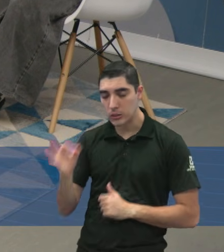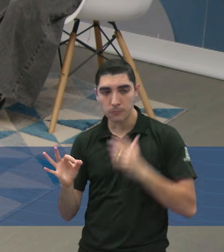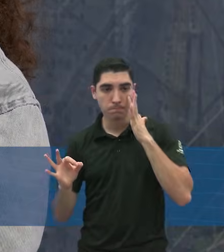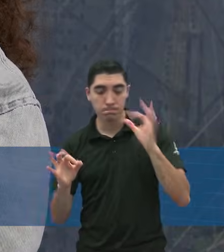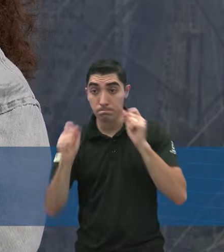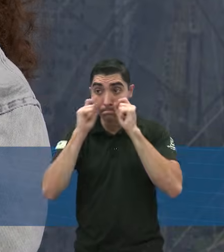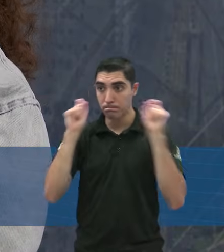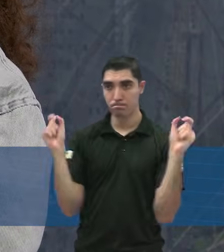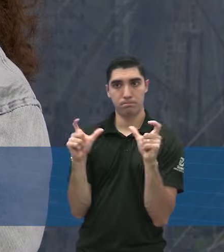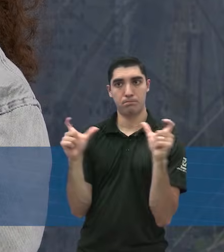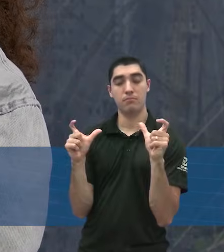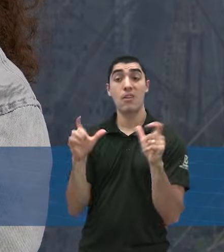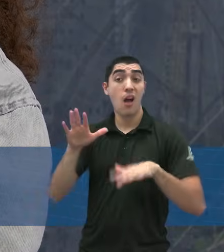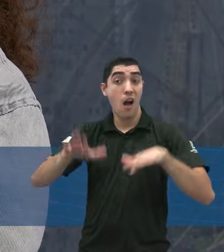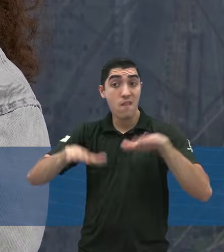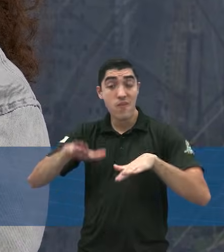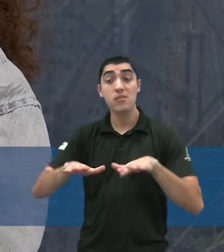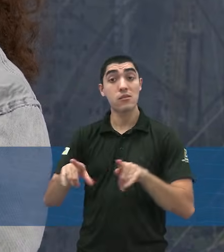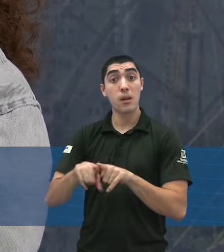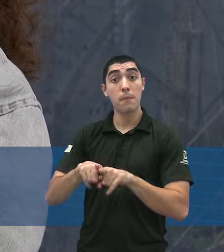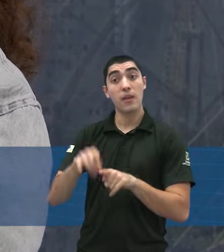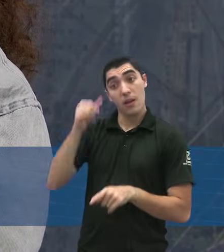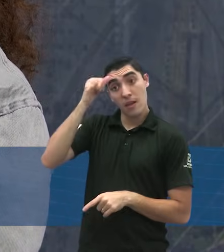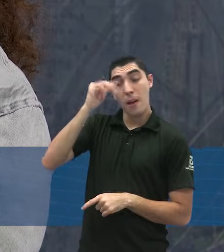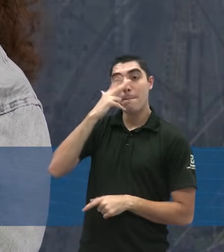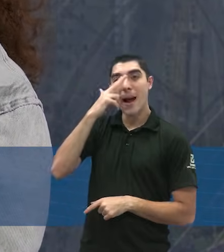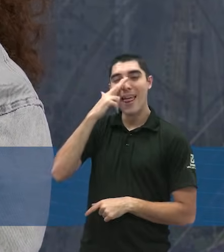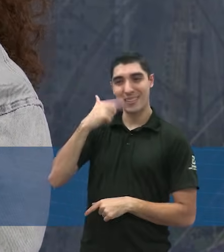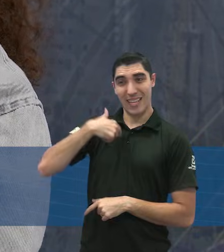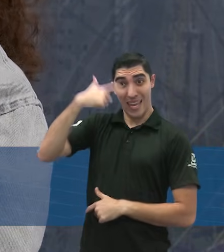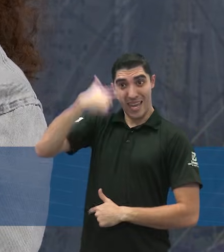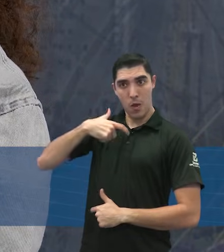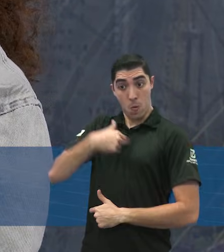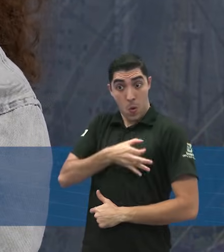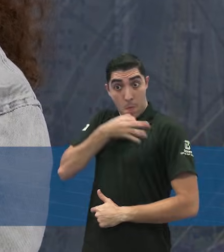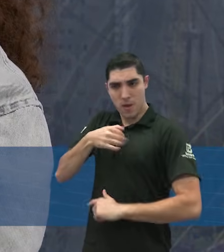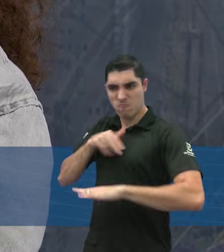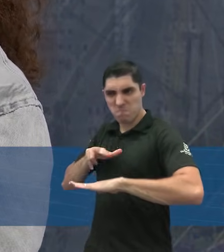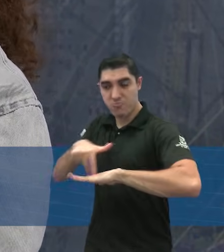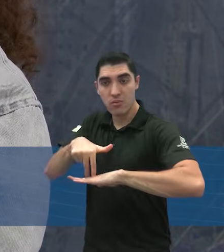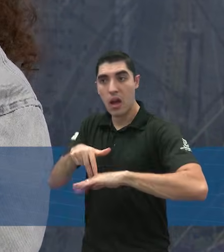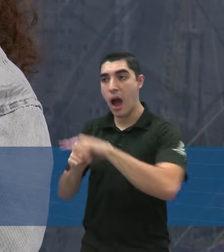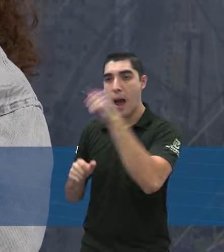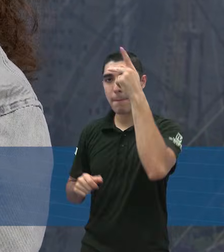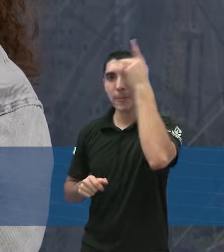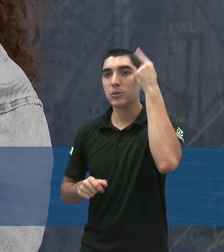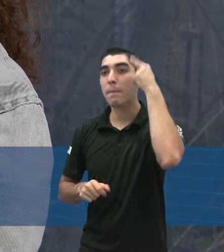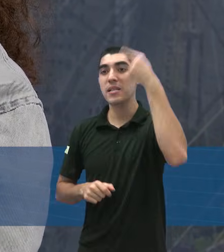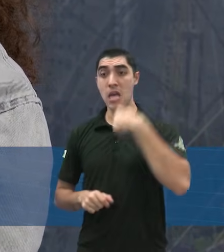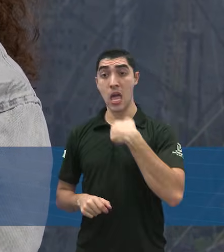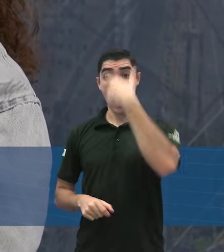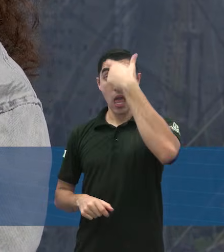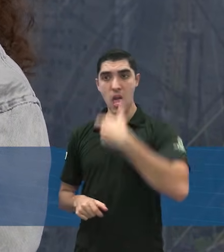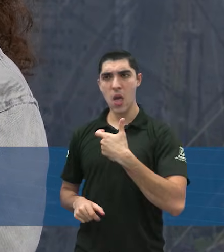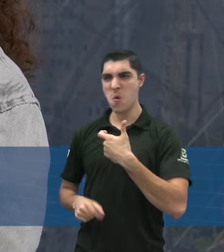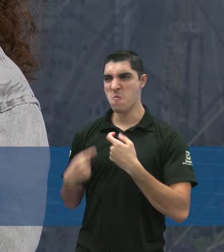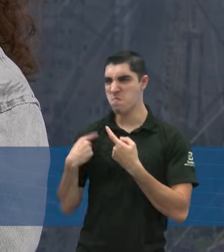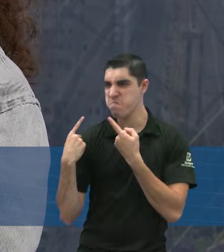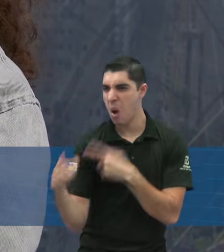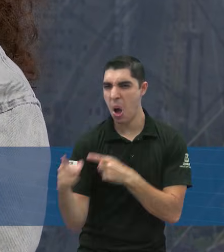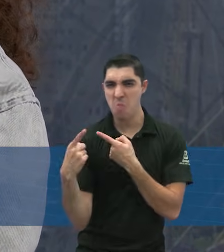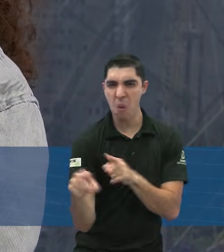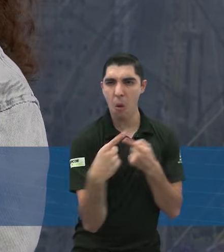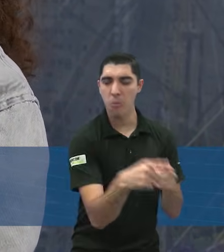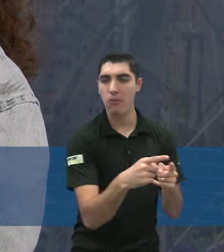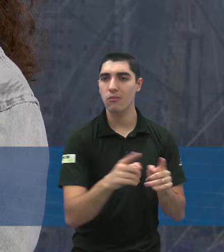colocar. E às vezes a gente até cai em um lugar de agressiva, né? Por se impor. A gente tem que ser sempre incisiva sobre o que a